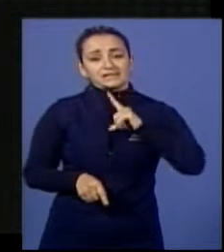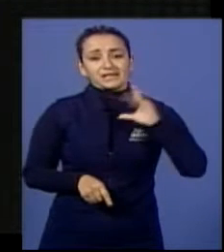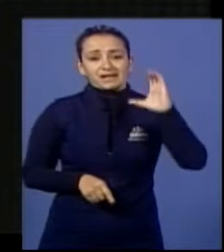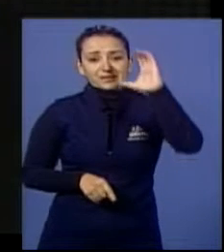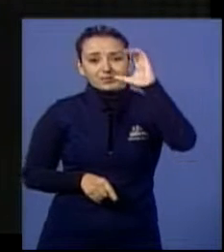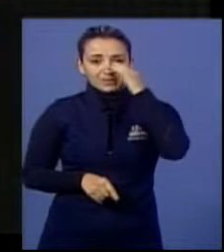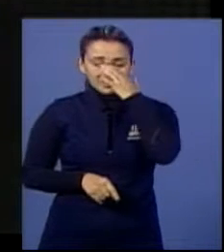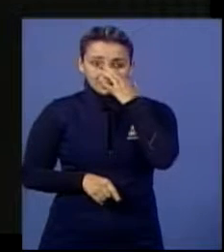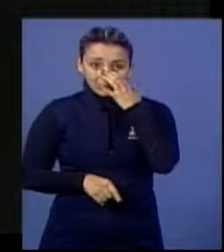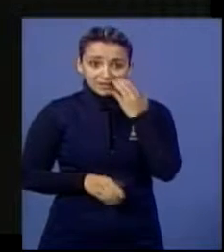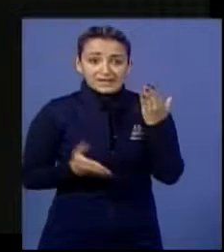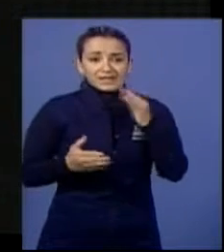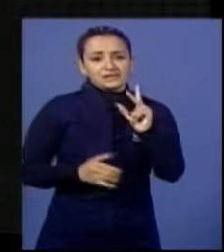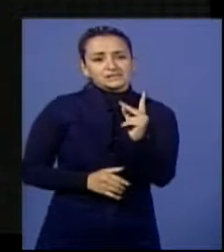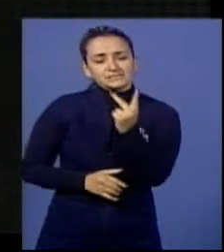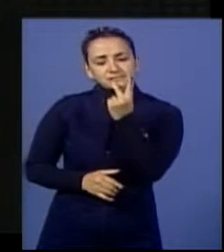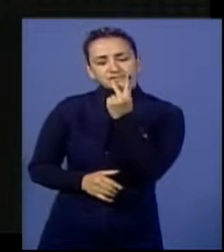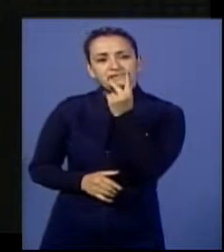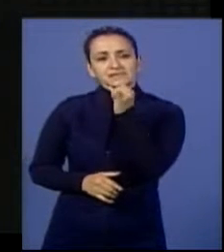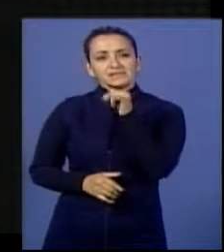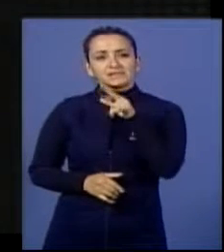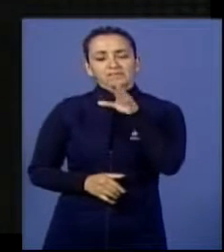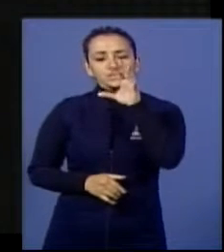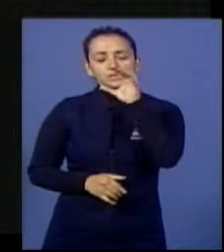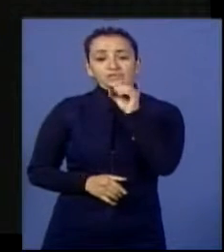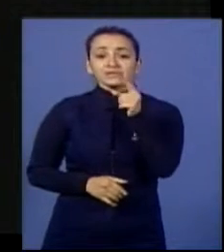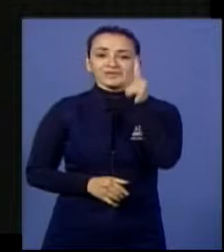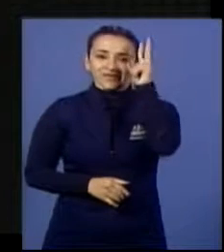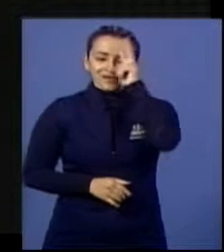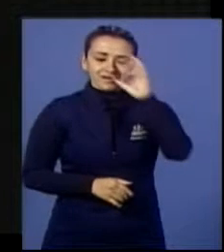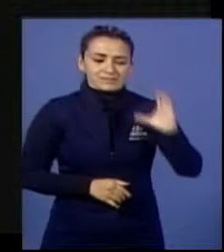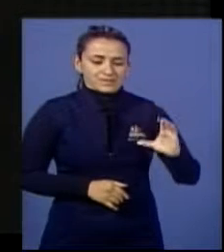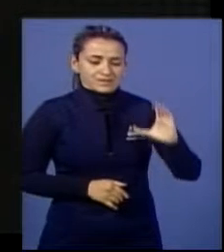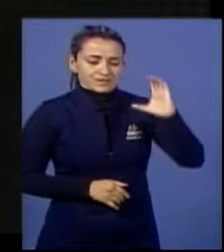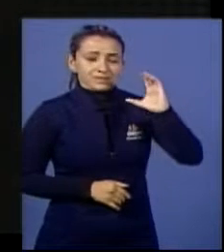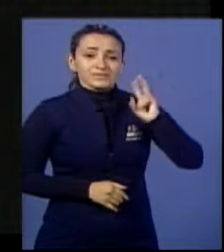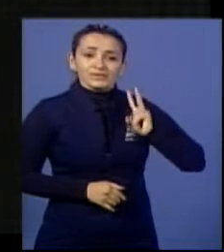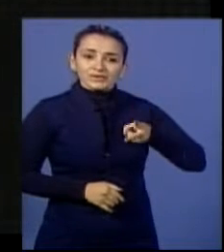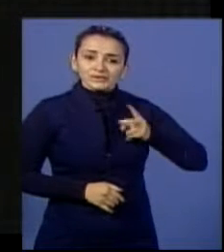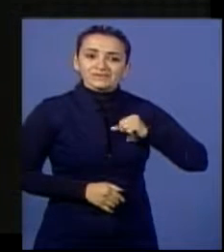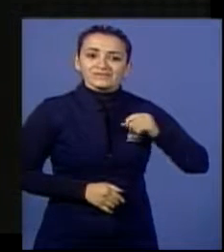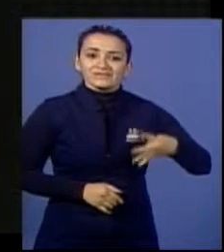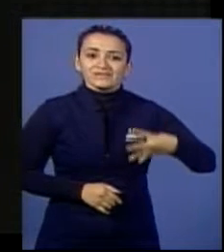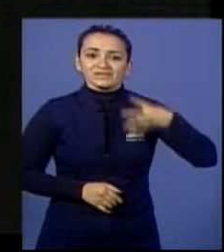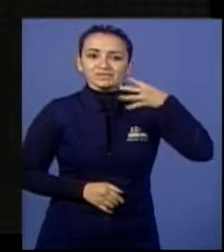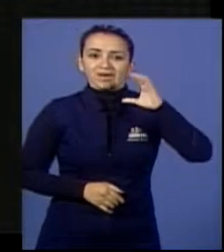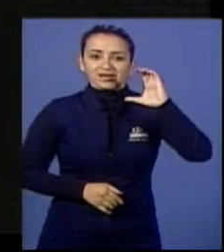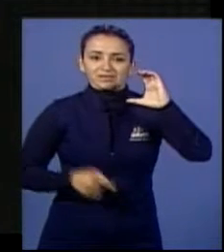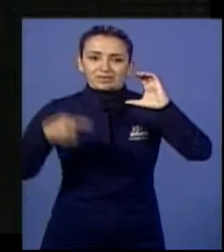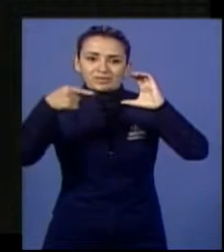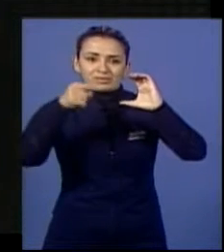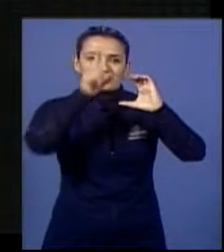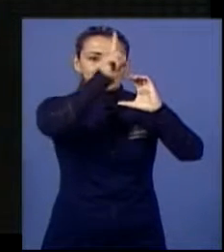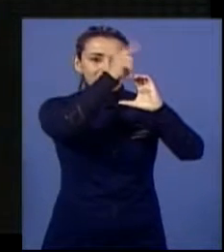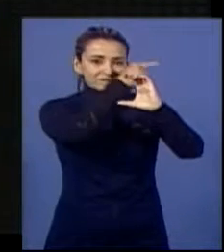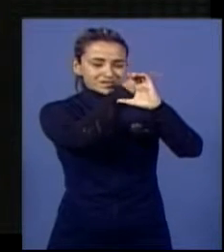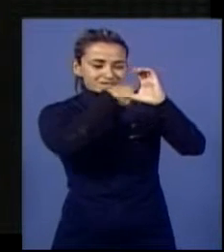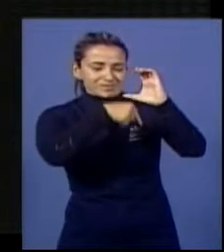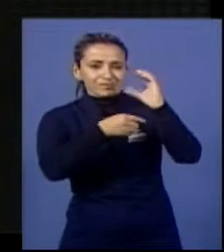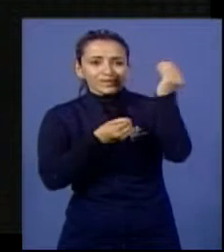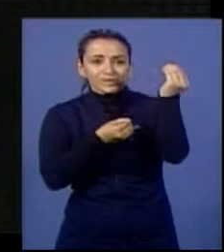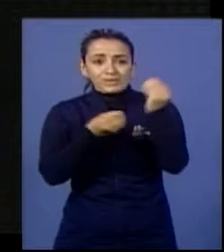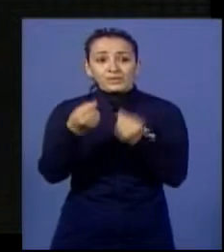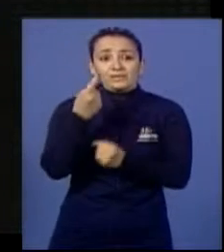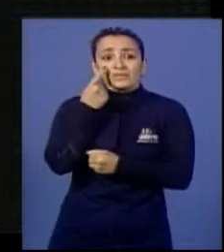tá? E os hidrogênios? Cada carbono, nós comentamos agora há pouco, faz 4 ligações. Então esse carbono aqui em